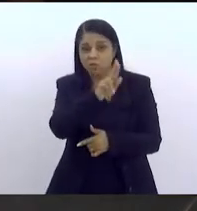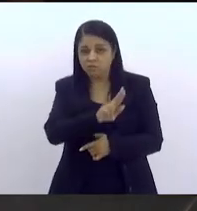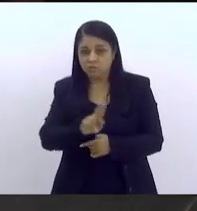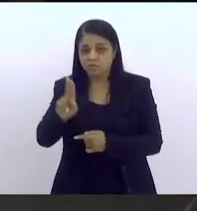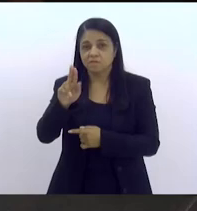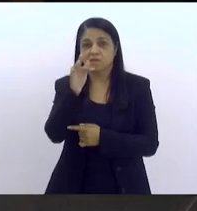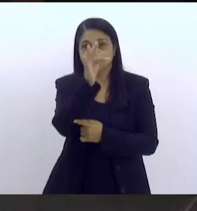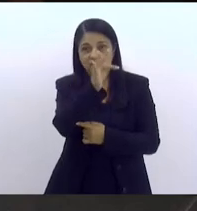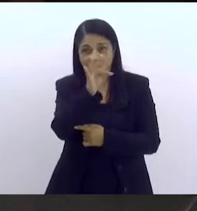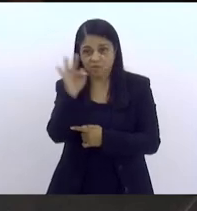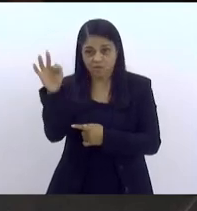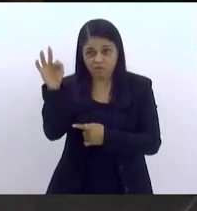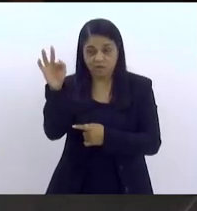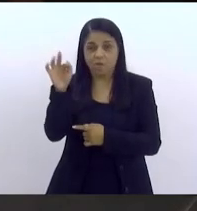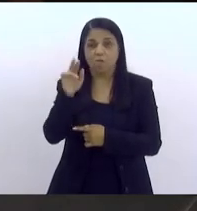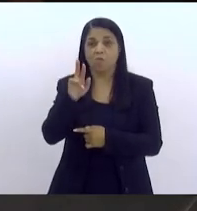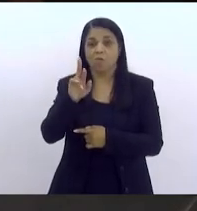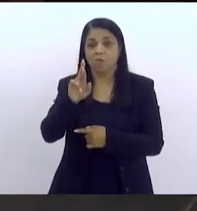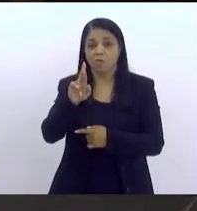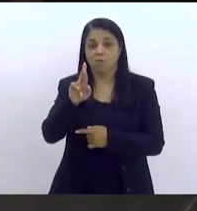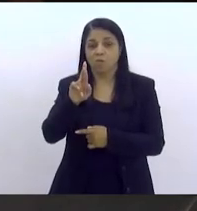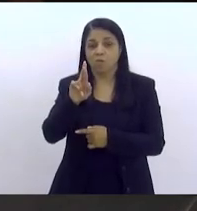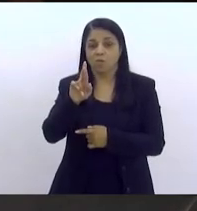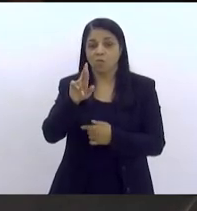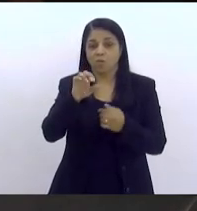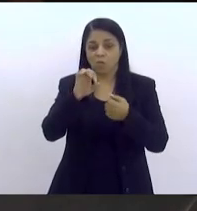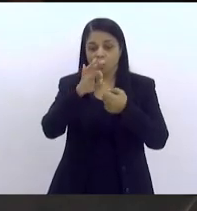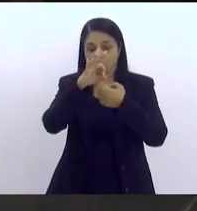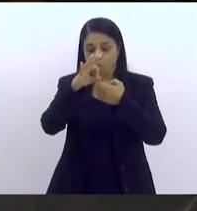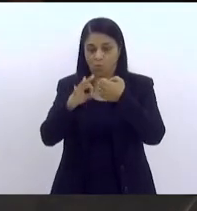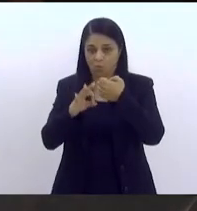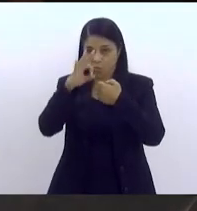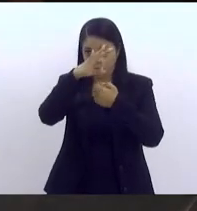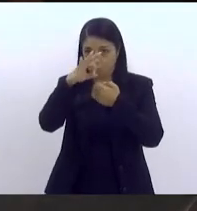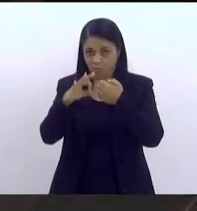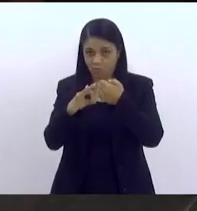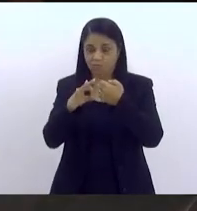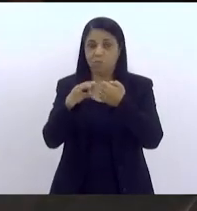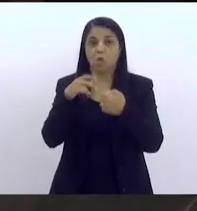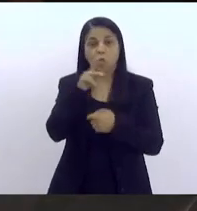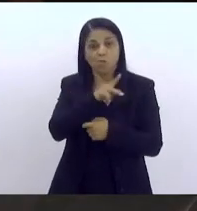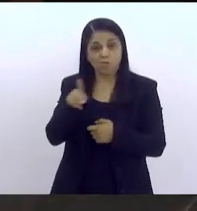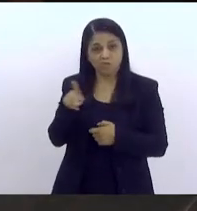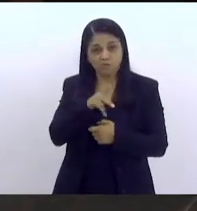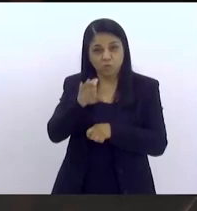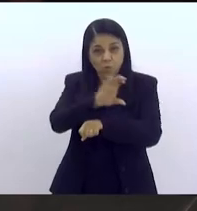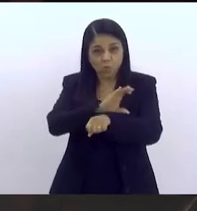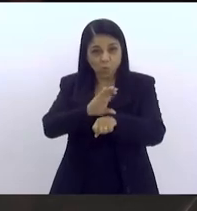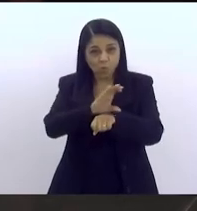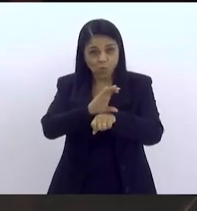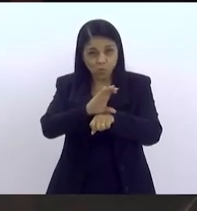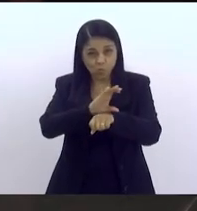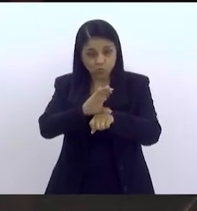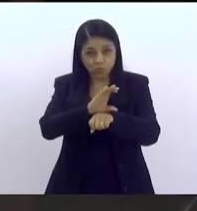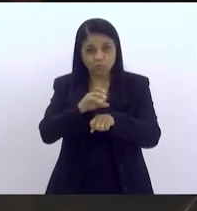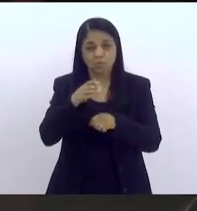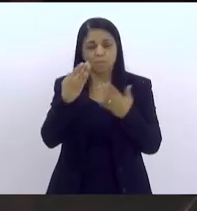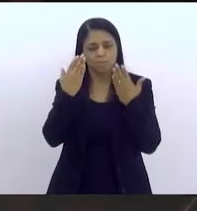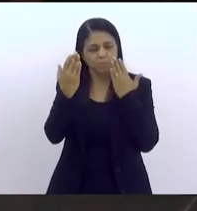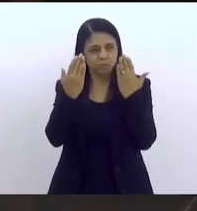do Rio de Janeiro né Eu Sou professora desta Universidade no curso de psicologia